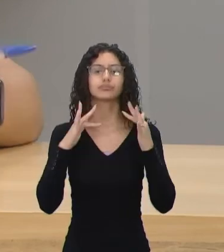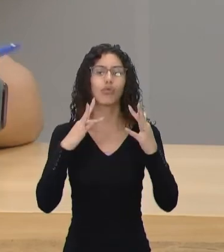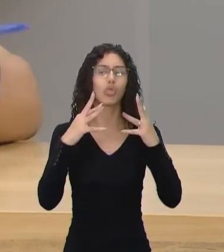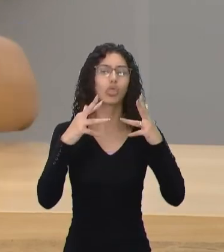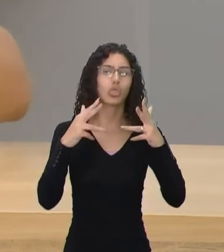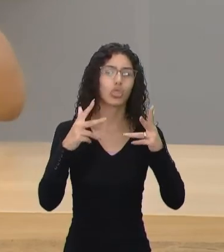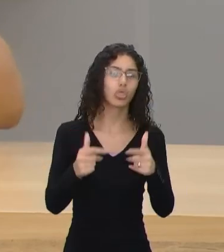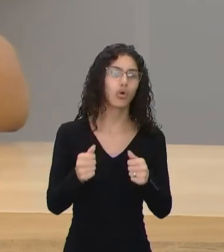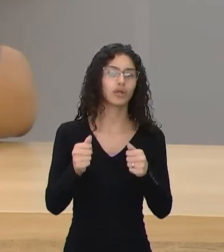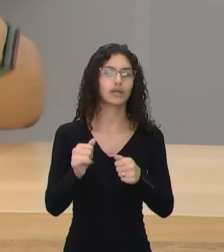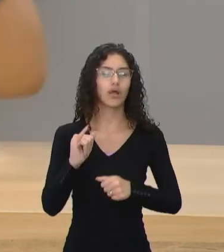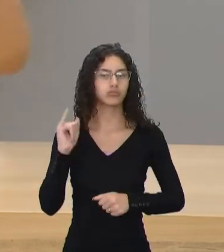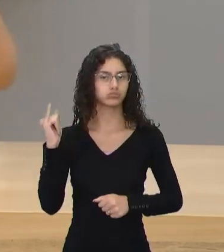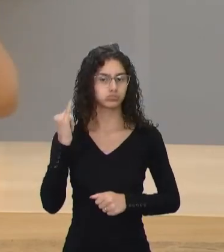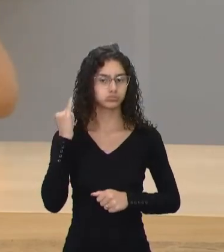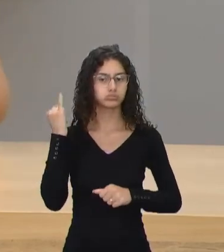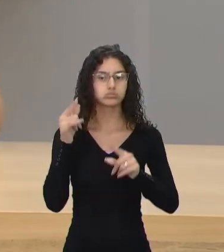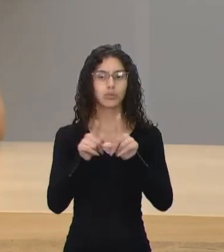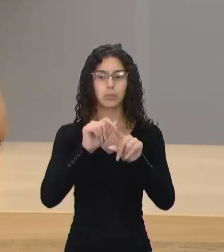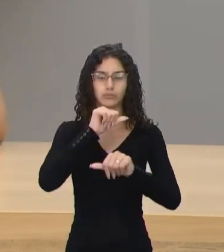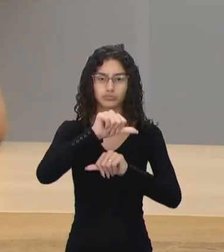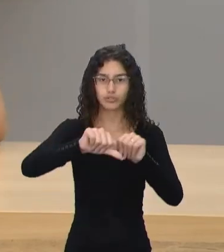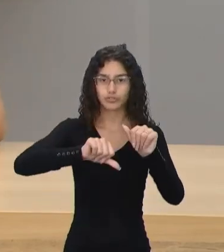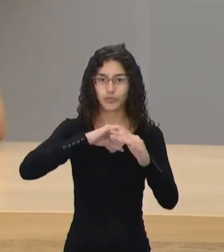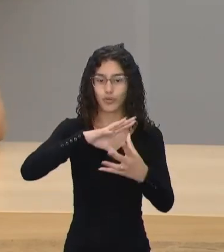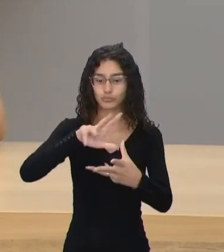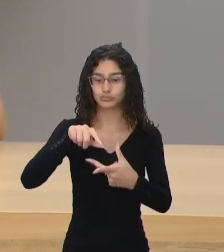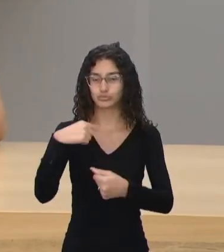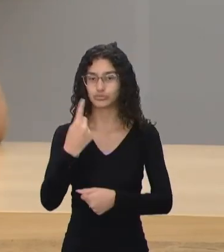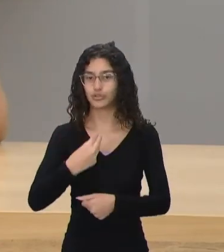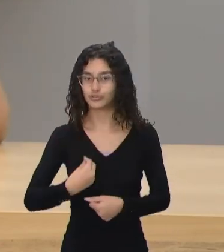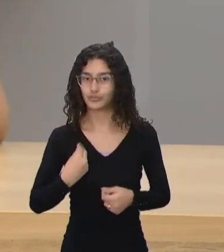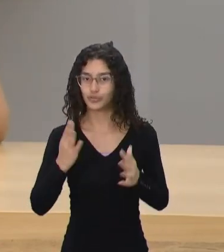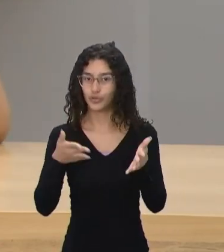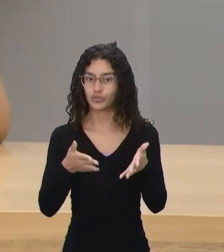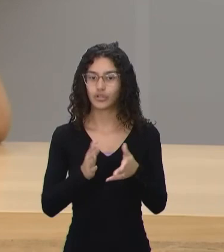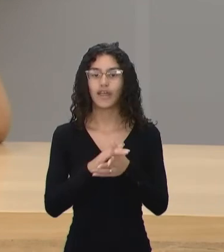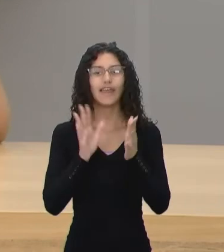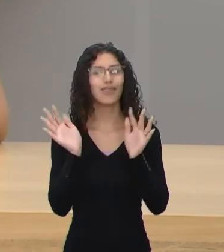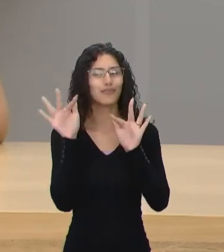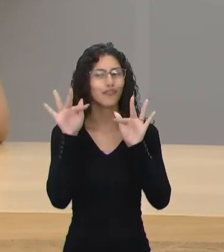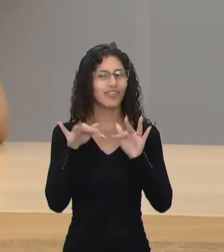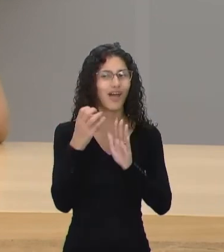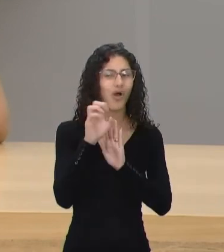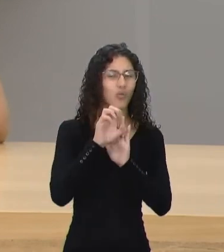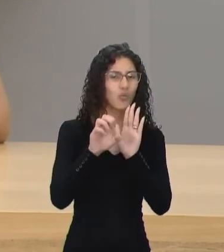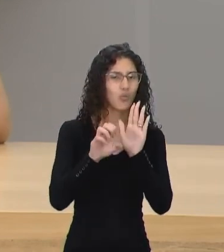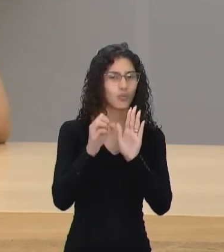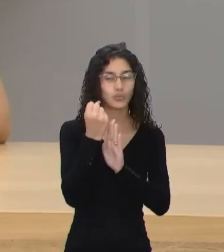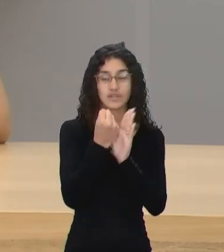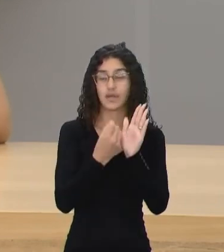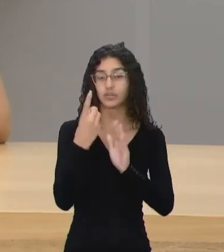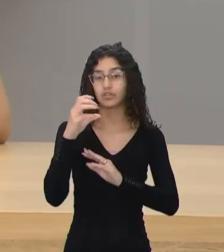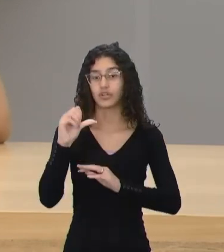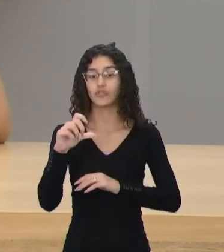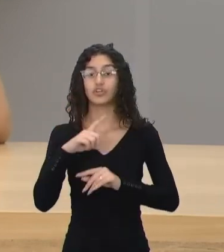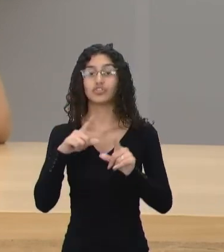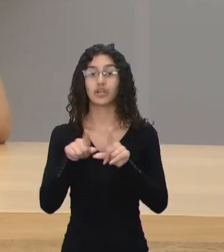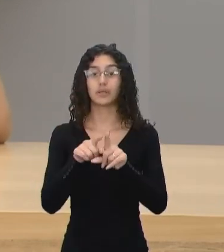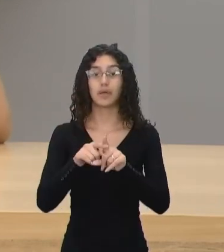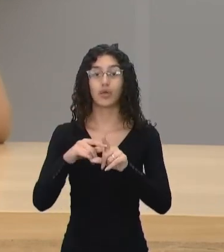elas foram extremamente importantes para transformar o mundo que a gente vive. E bem no finalzinho do século XIX surge também o